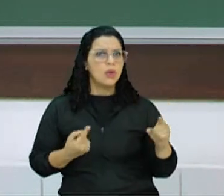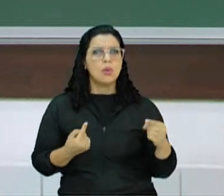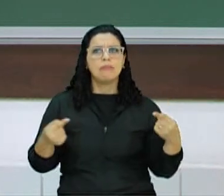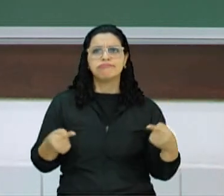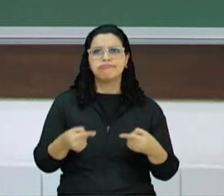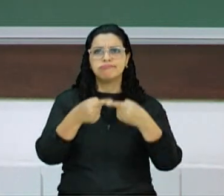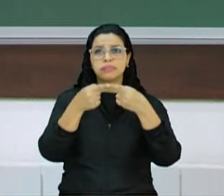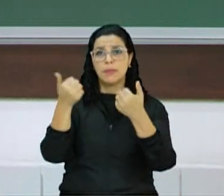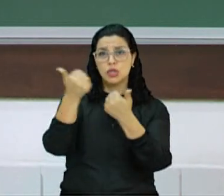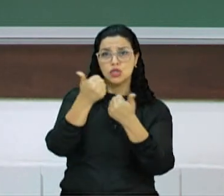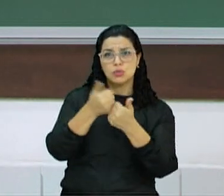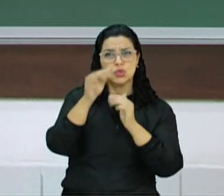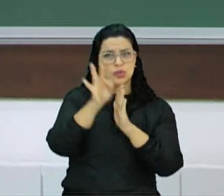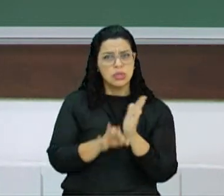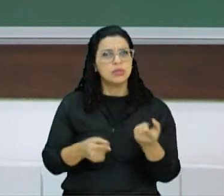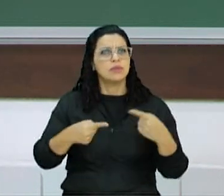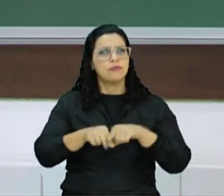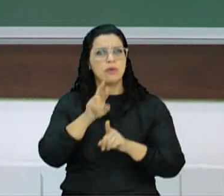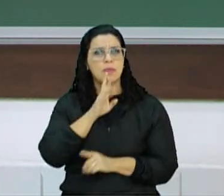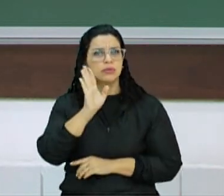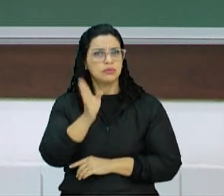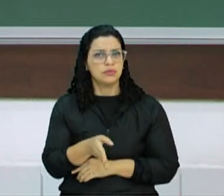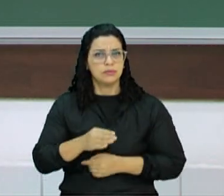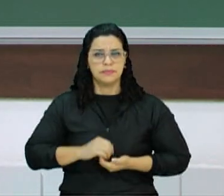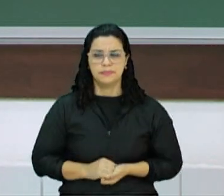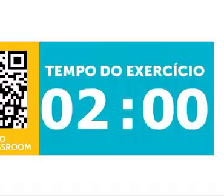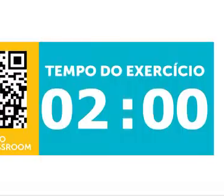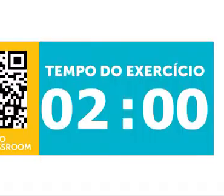Vamos lá, faz com capricho que eu já volto com a resposta.